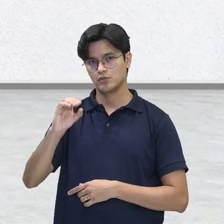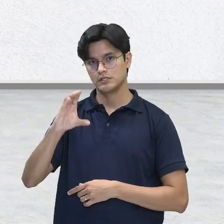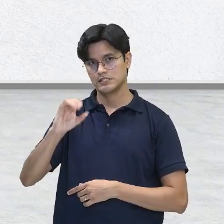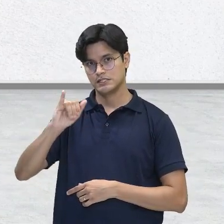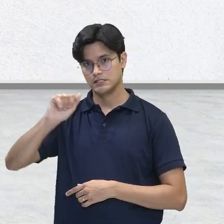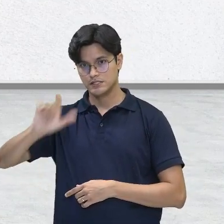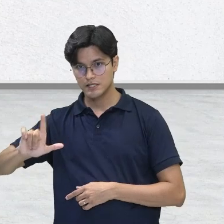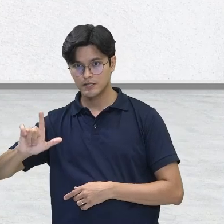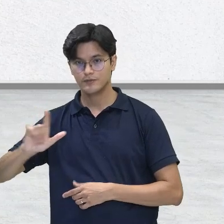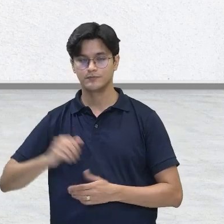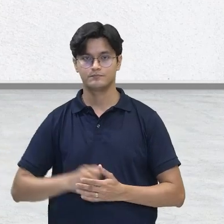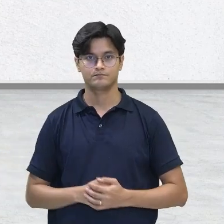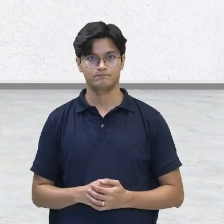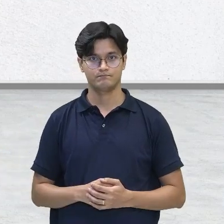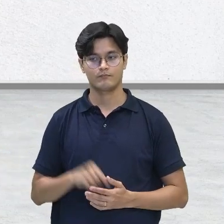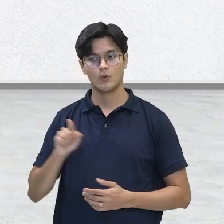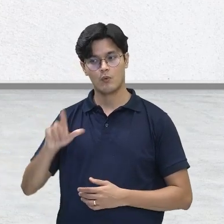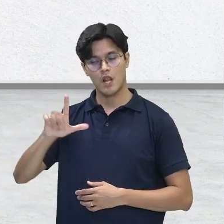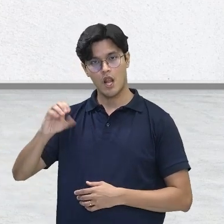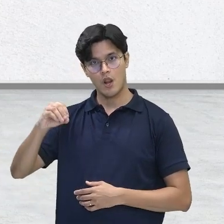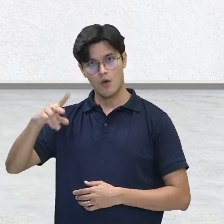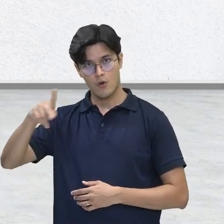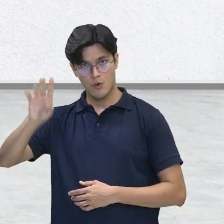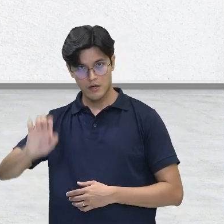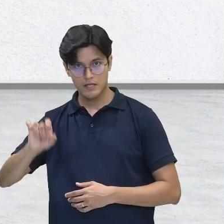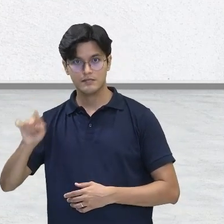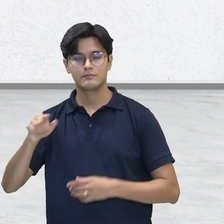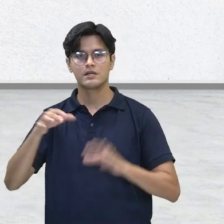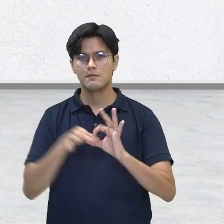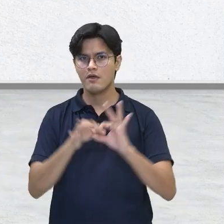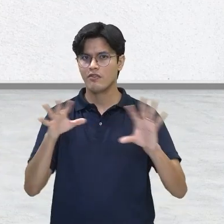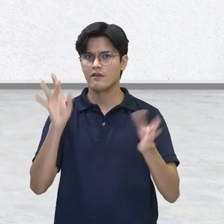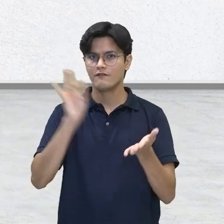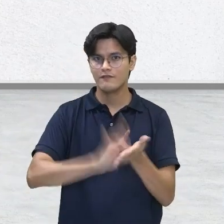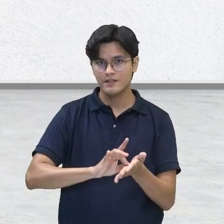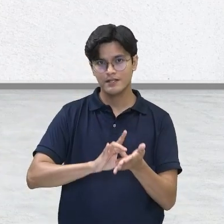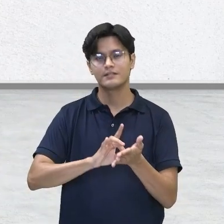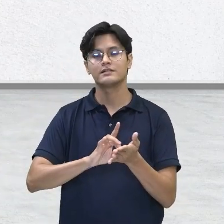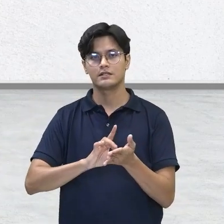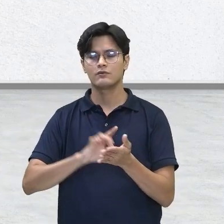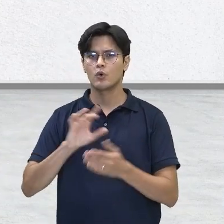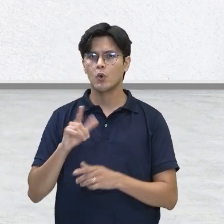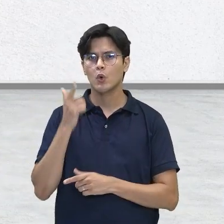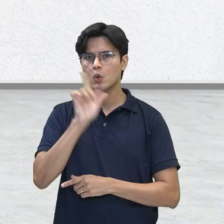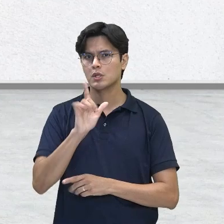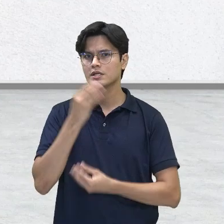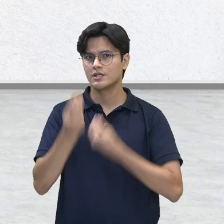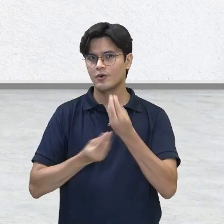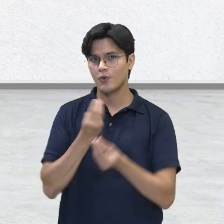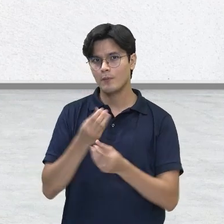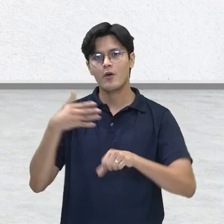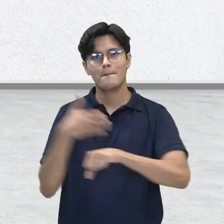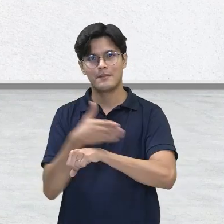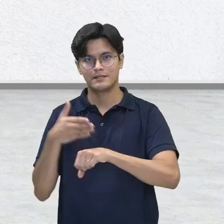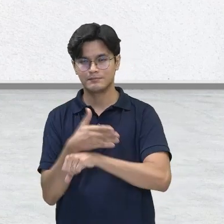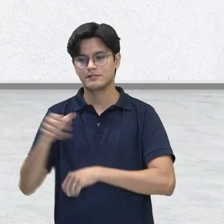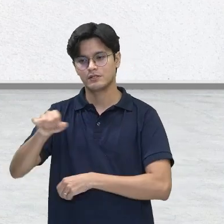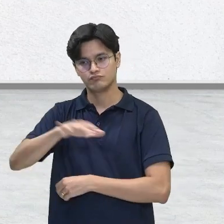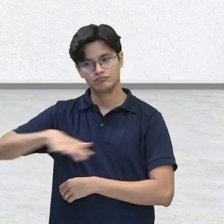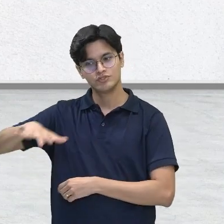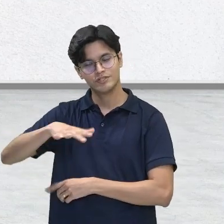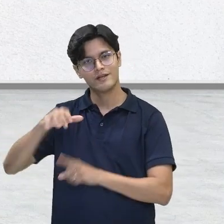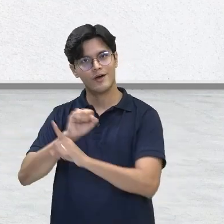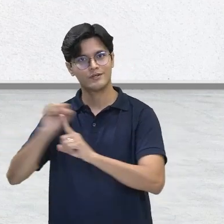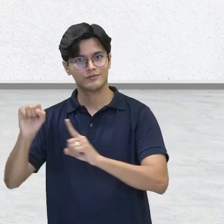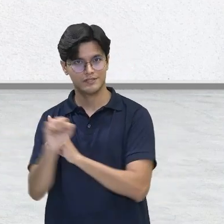é alcançada através da participação da vontade geral e na vida política da comunidade.